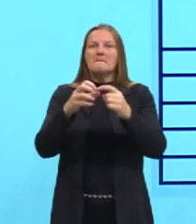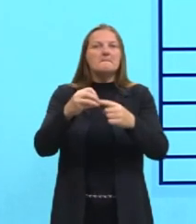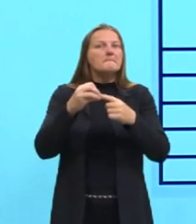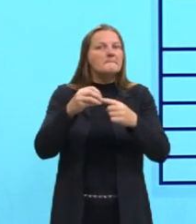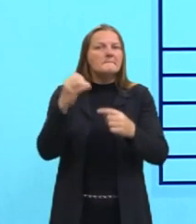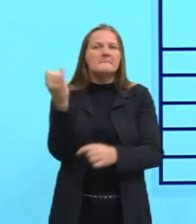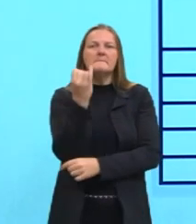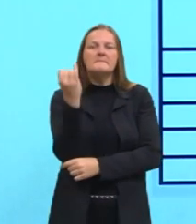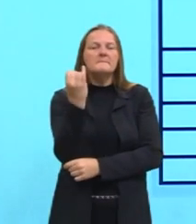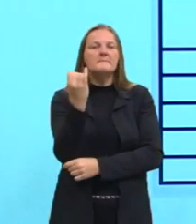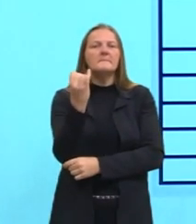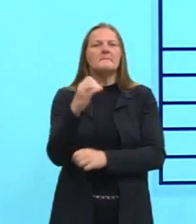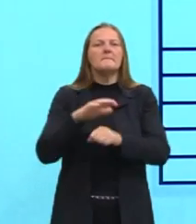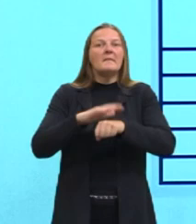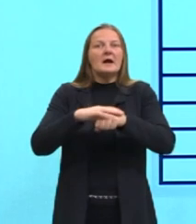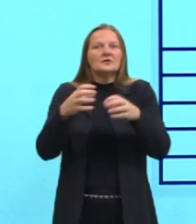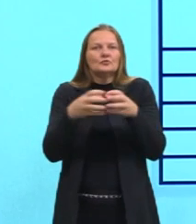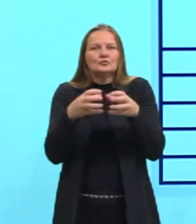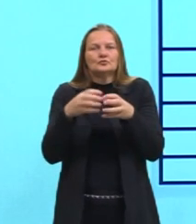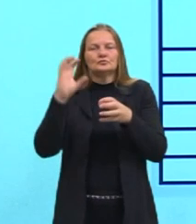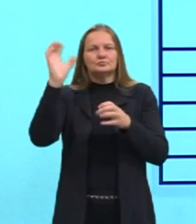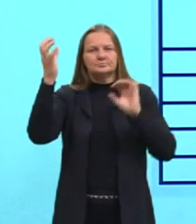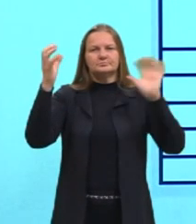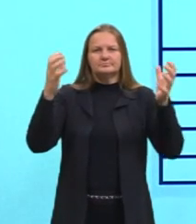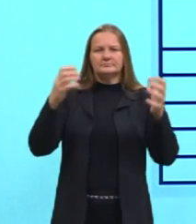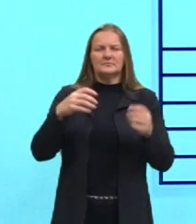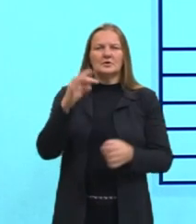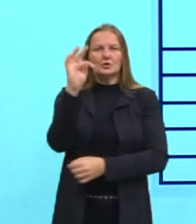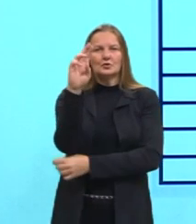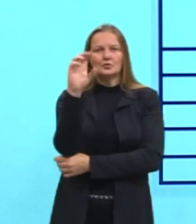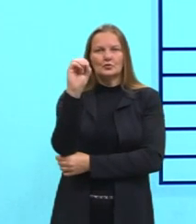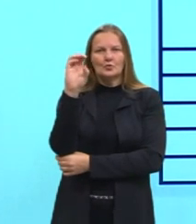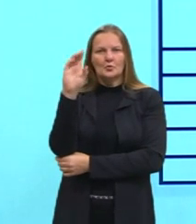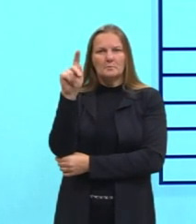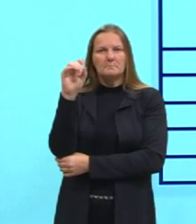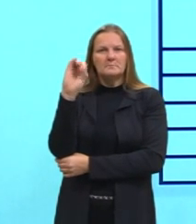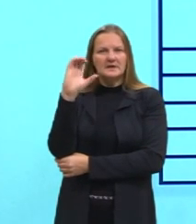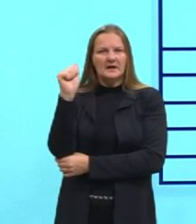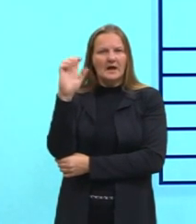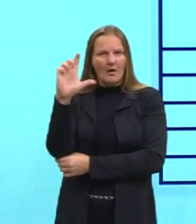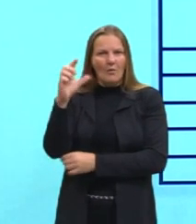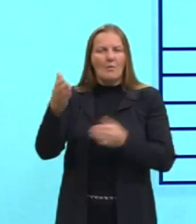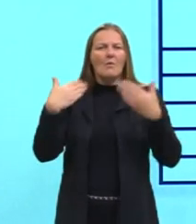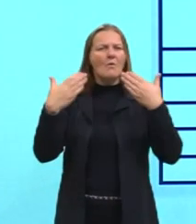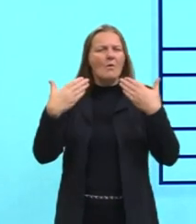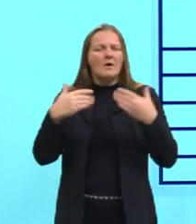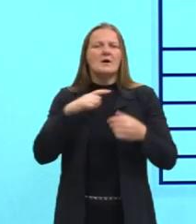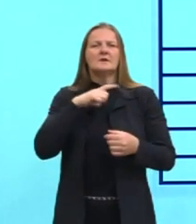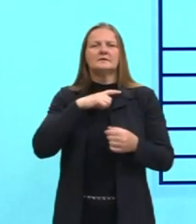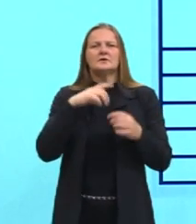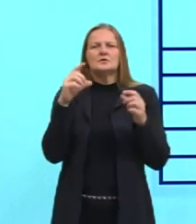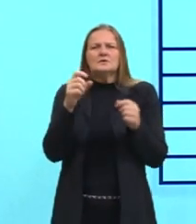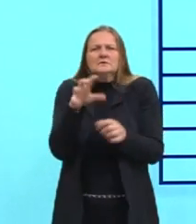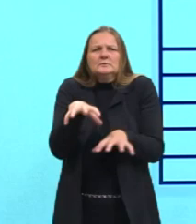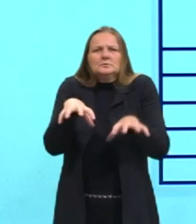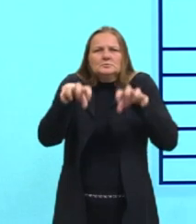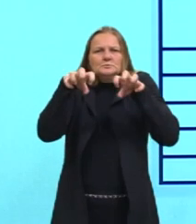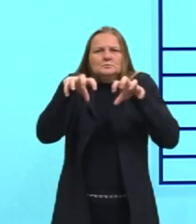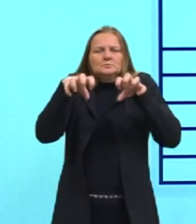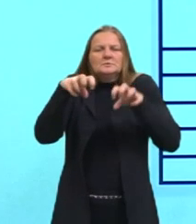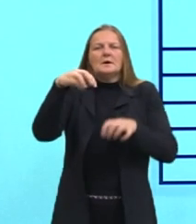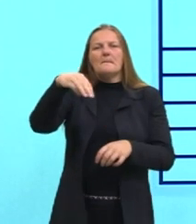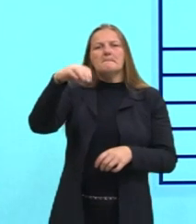Isso quer dizer não porque é tropical Tropical seco né climas mesotérmicos